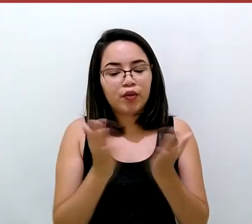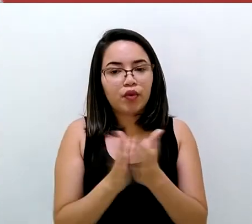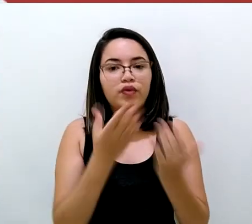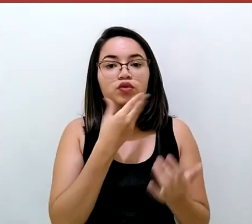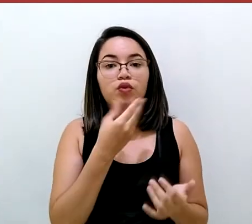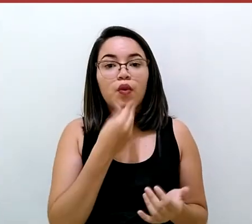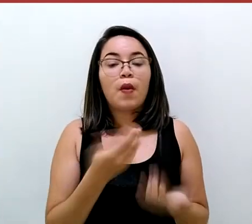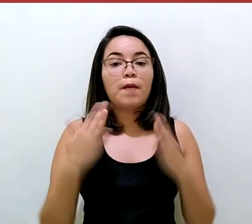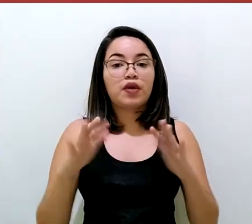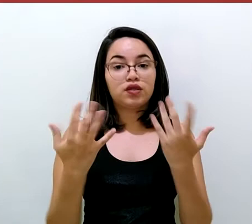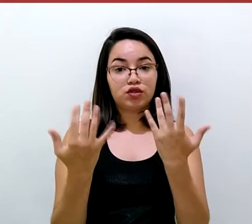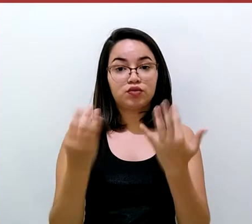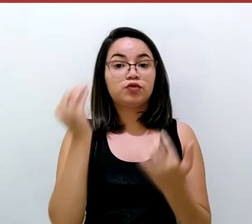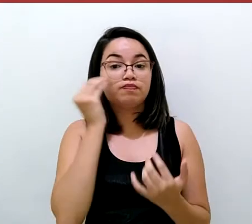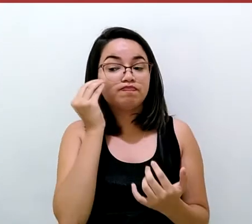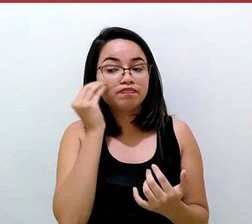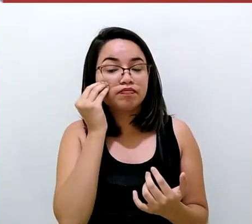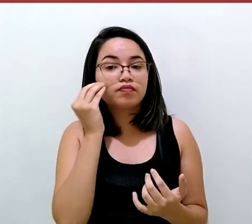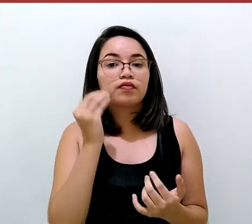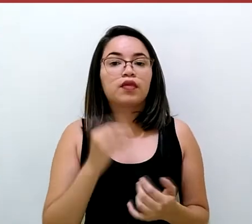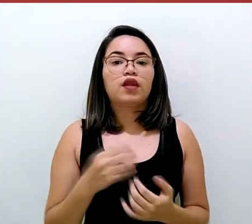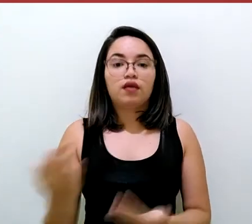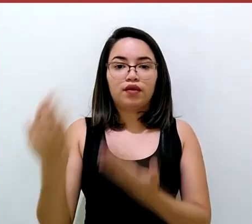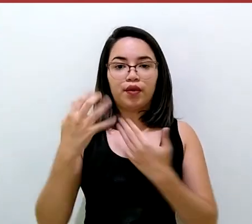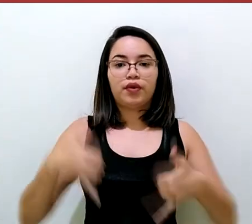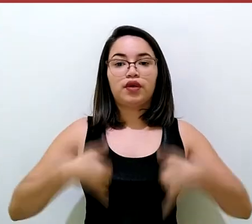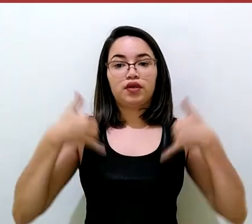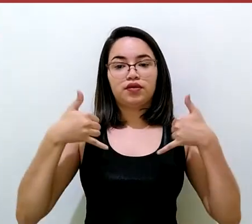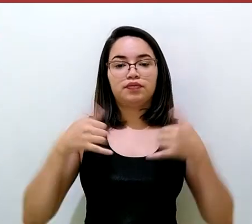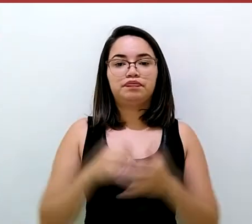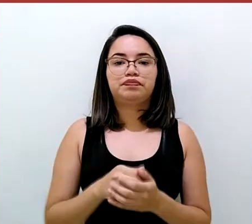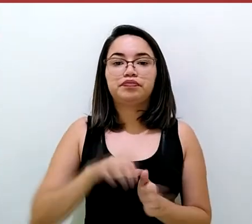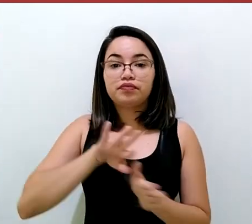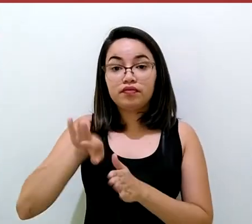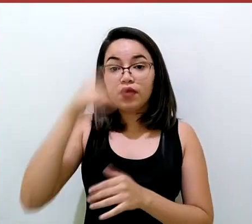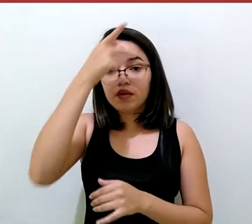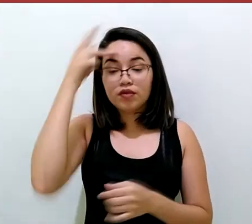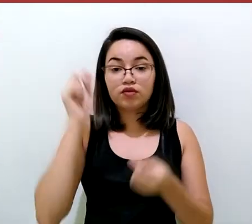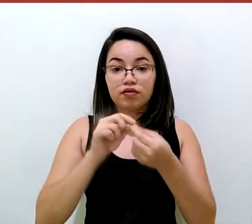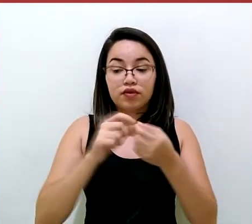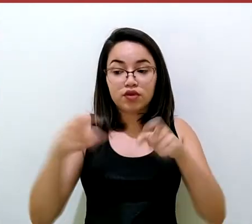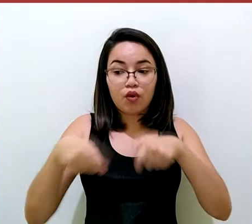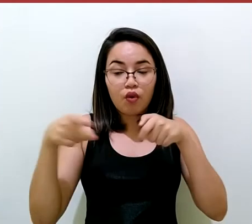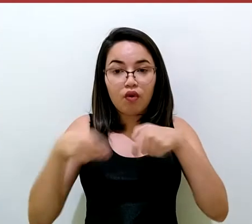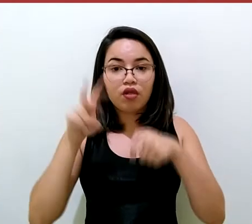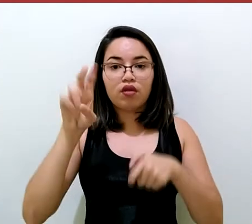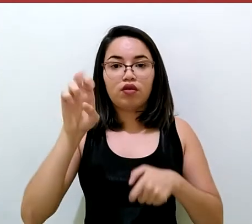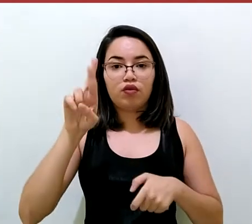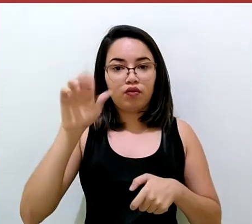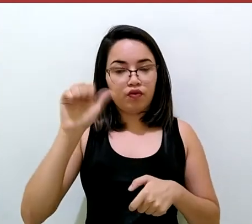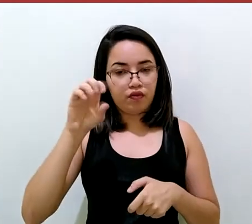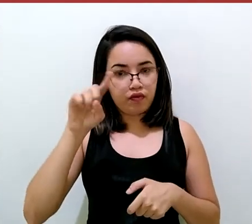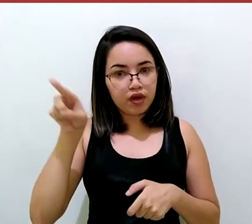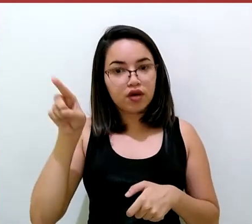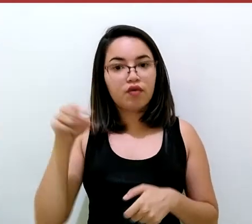homem, porém as mãos diligentes lhe trazem riqueza. Aquele que faz a colheita no